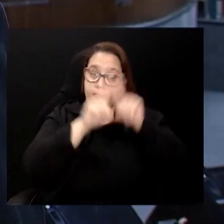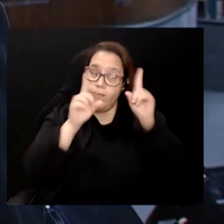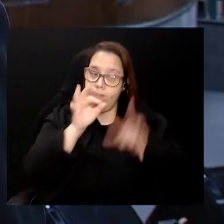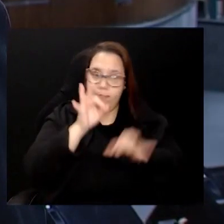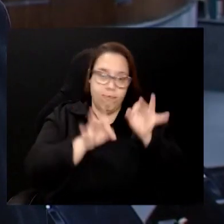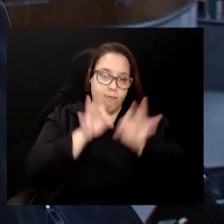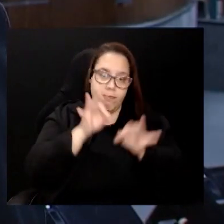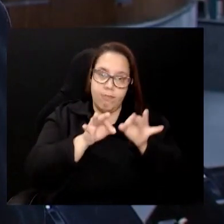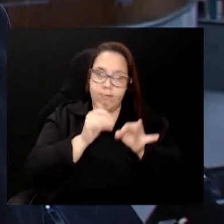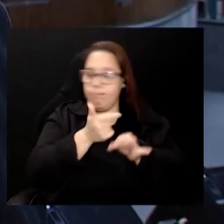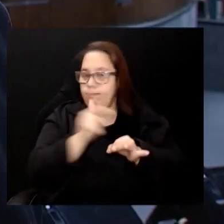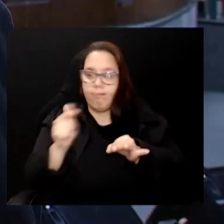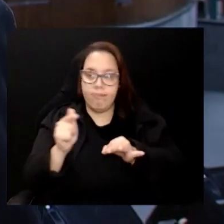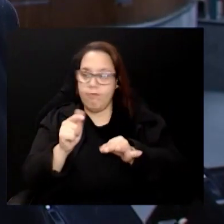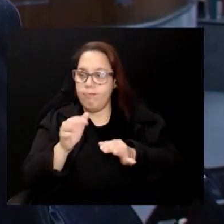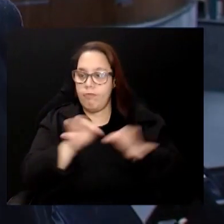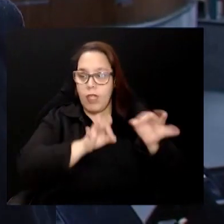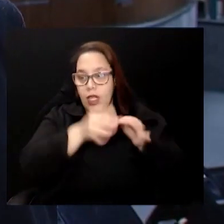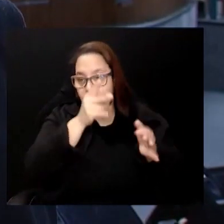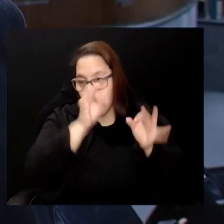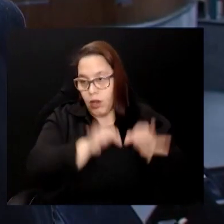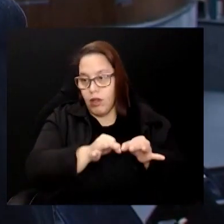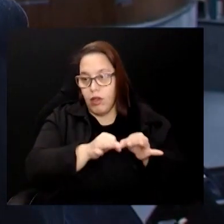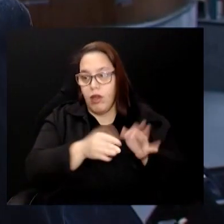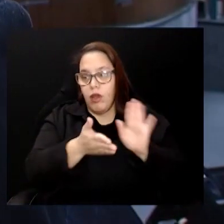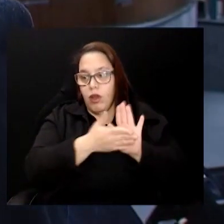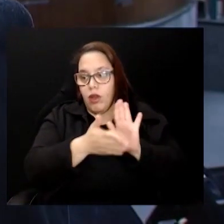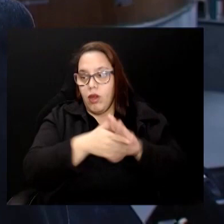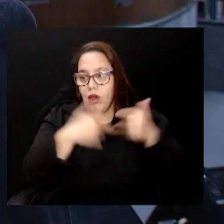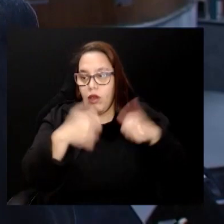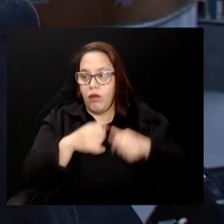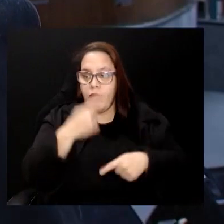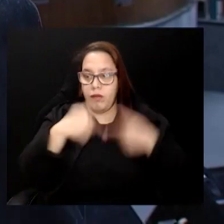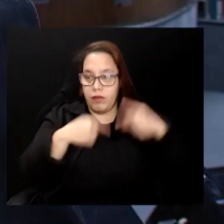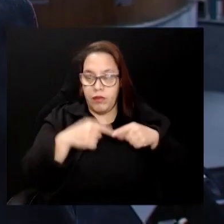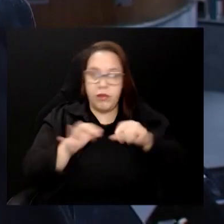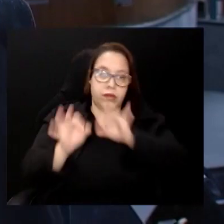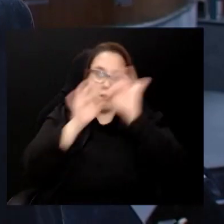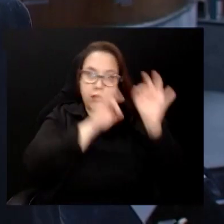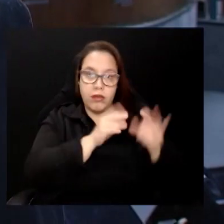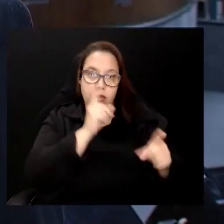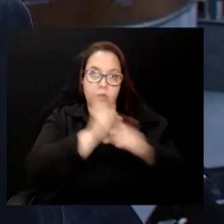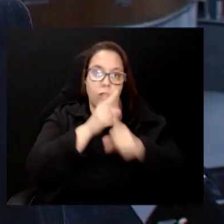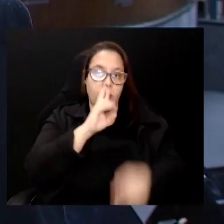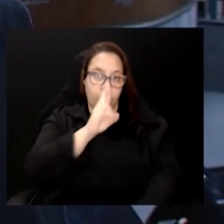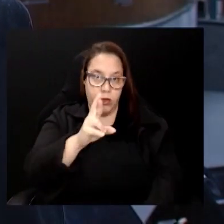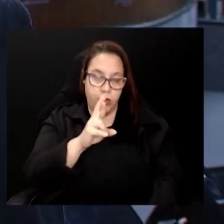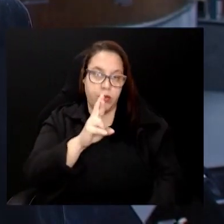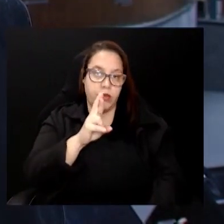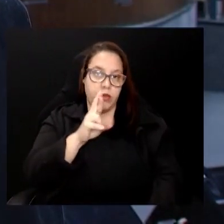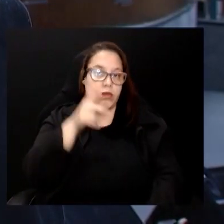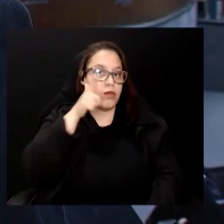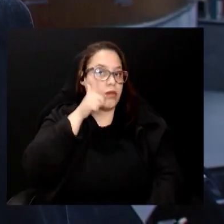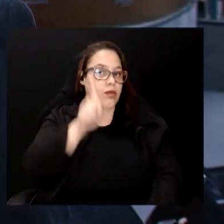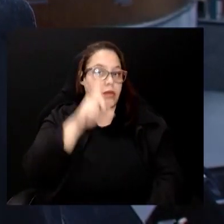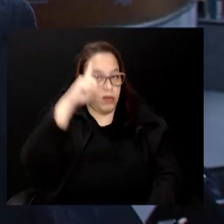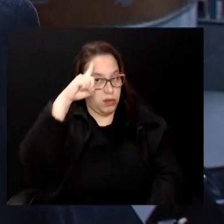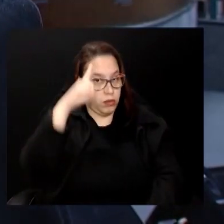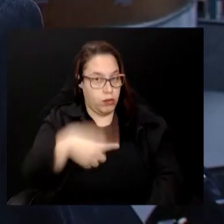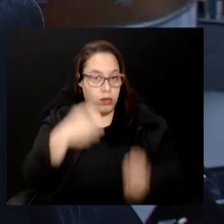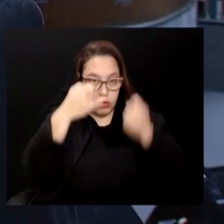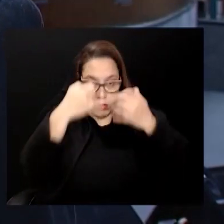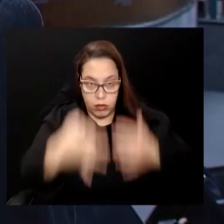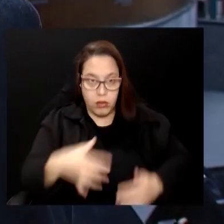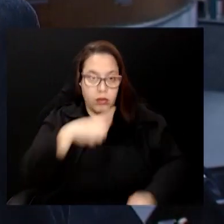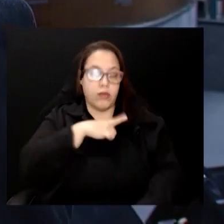são regularizados e isso é uma etapa que precisa ser discutida e a comissão vai achar uma solução para que a gente consiga definitivamente ter ainda mais